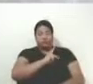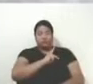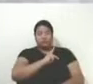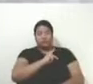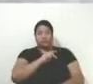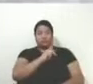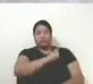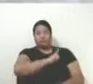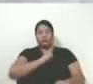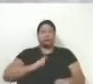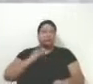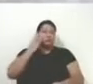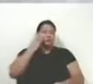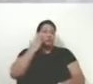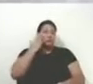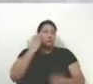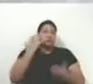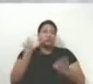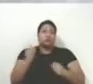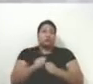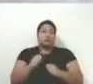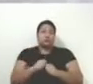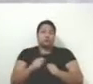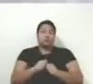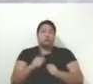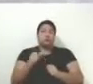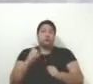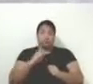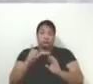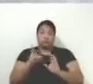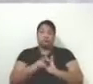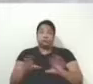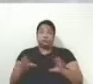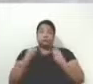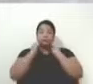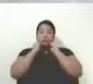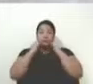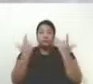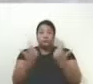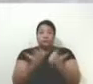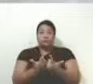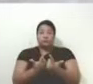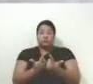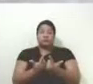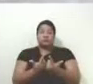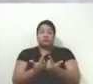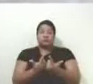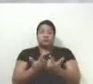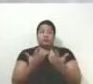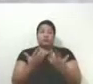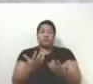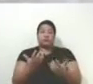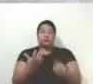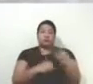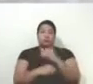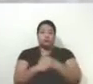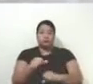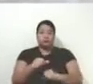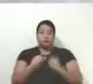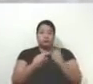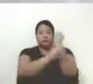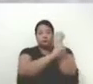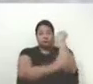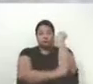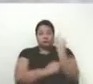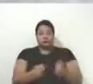Tarcísio pretende fazer, ele tem autorização da Assembleia Legislativa, e pretende fazer o leilão para vender as ações